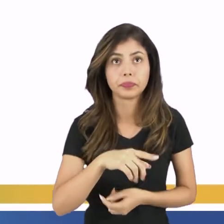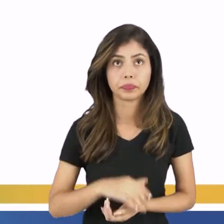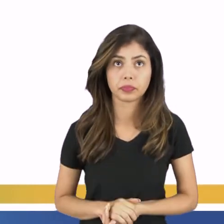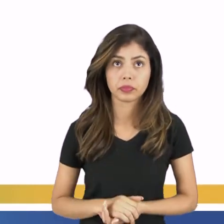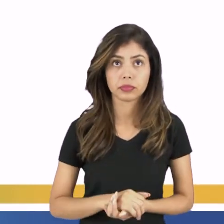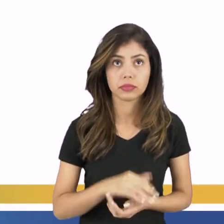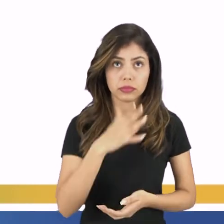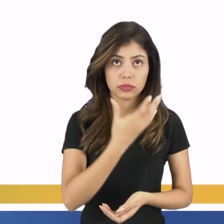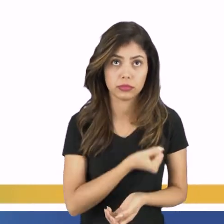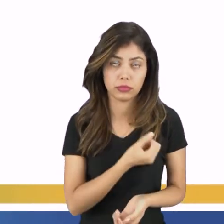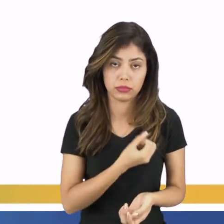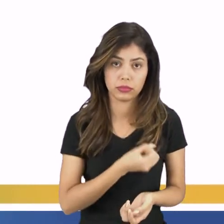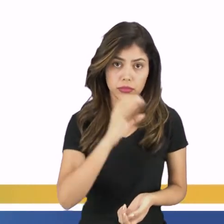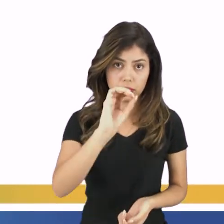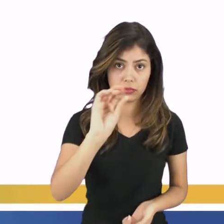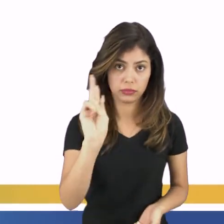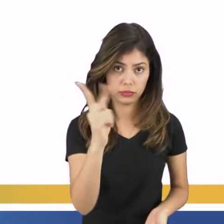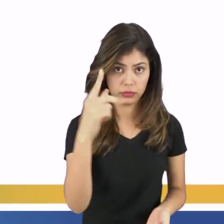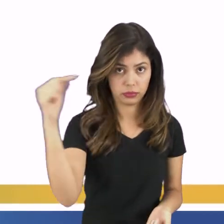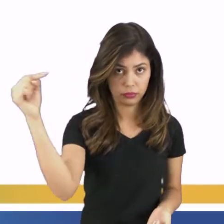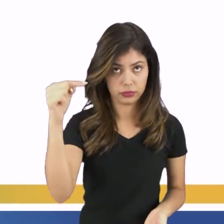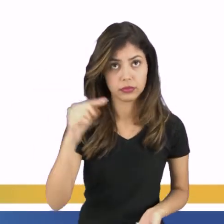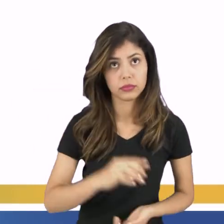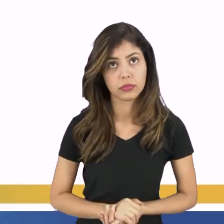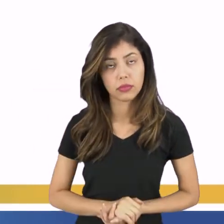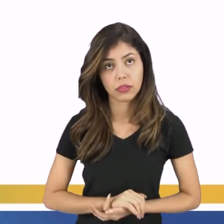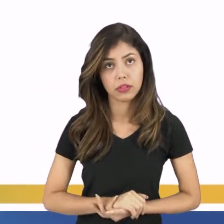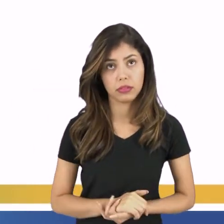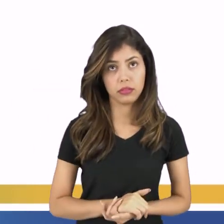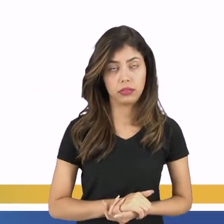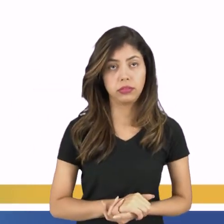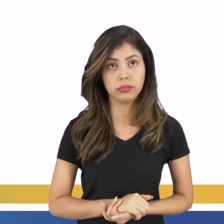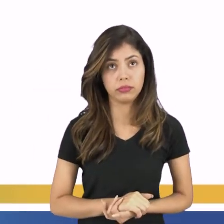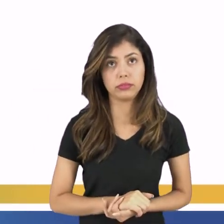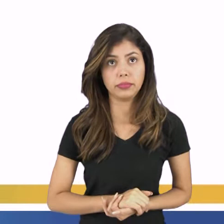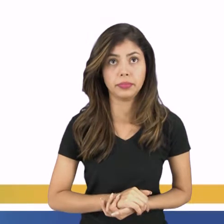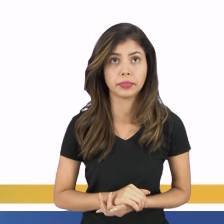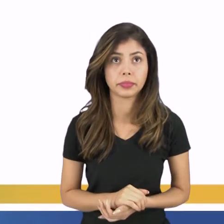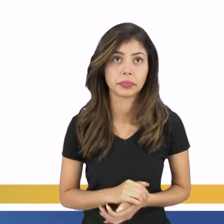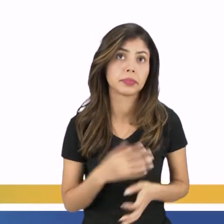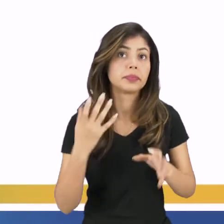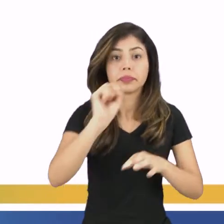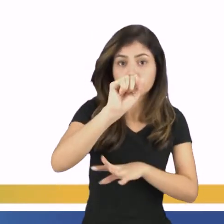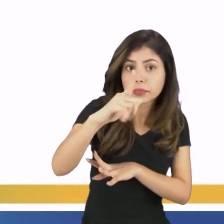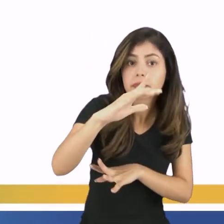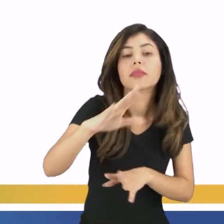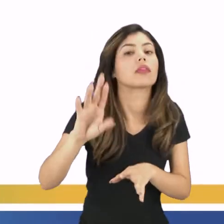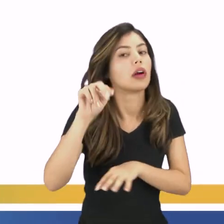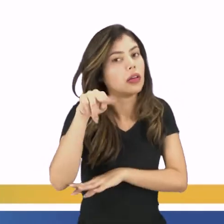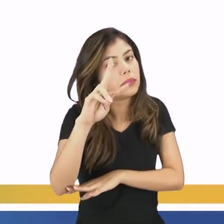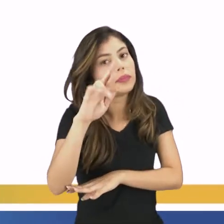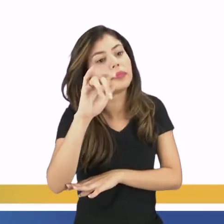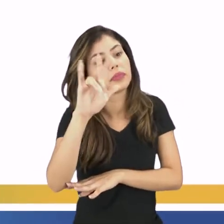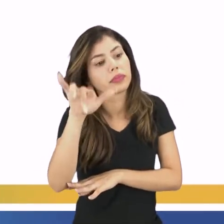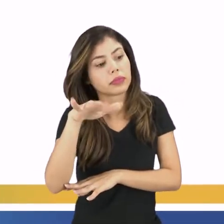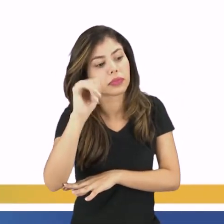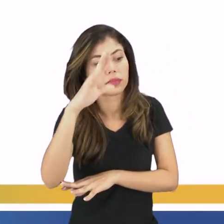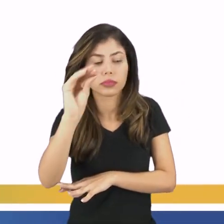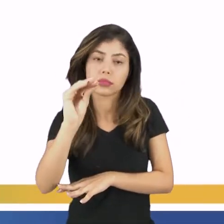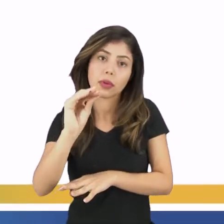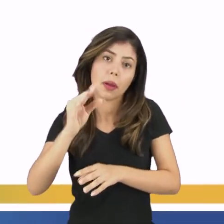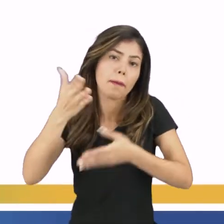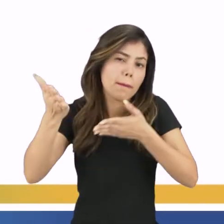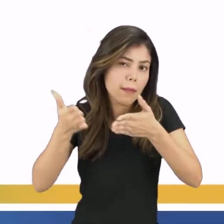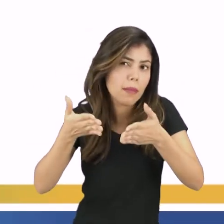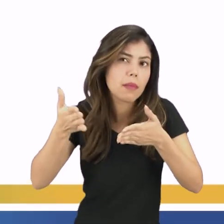diferente do número de íons OH-. Por isso que ela é classificada como uma neutralização parcial. Então, nós